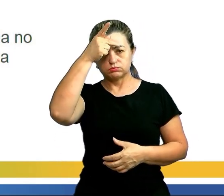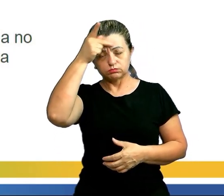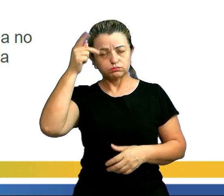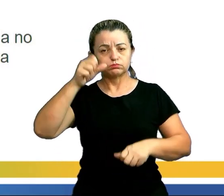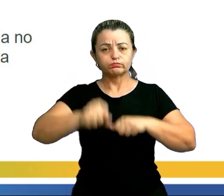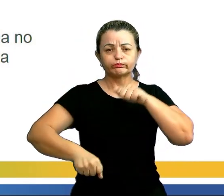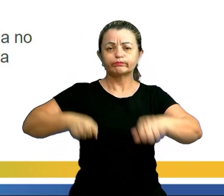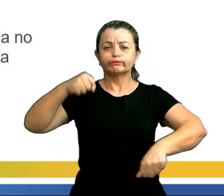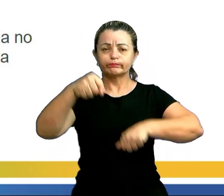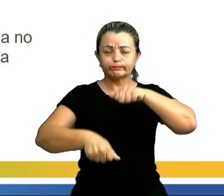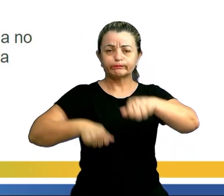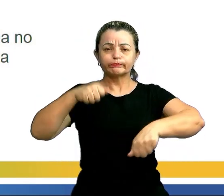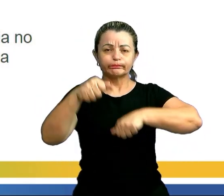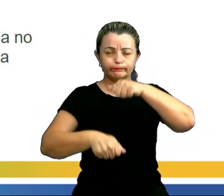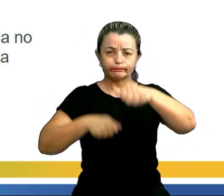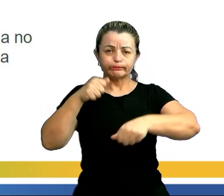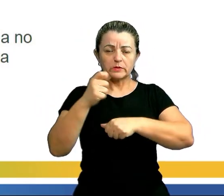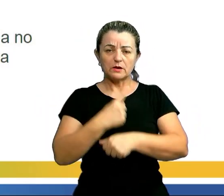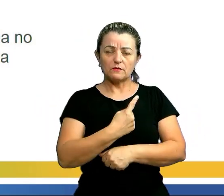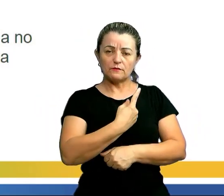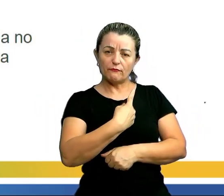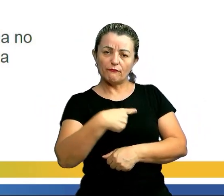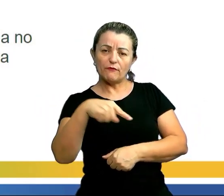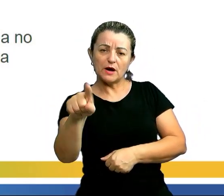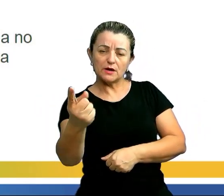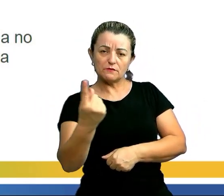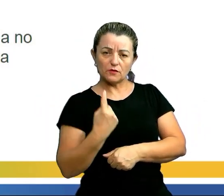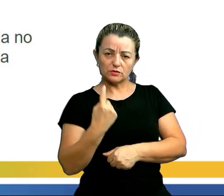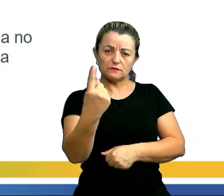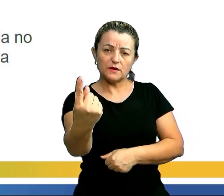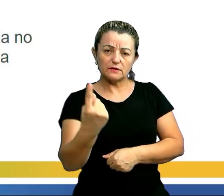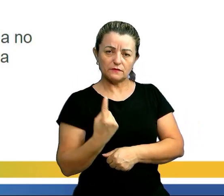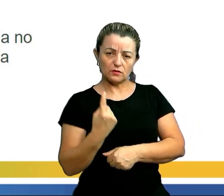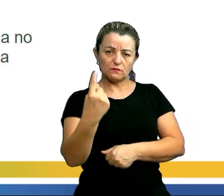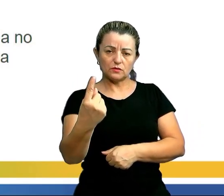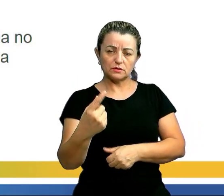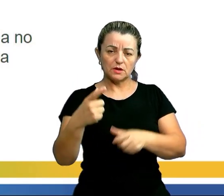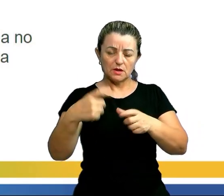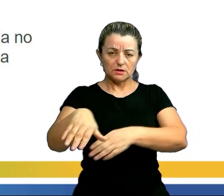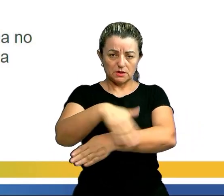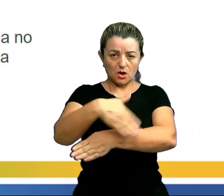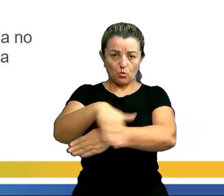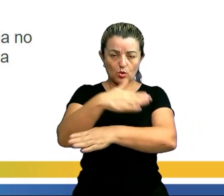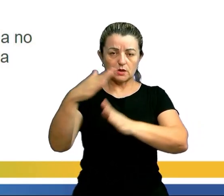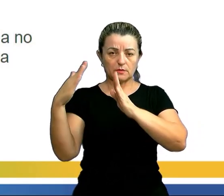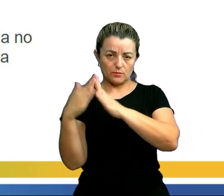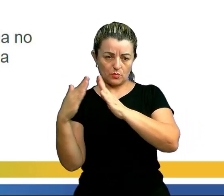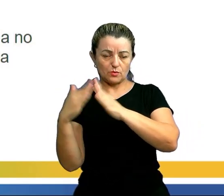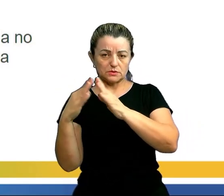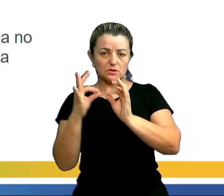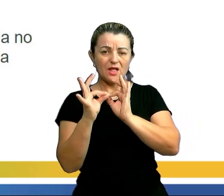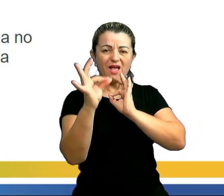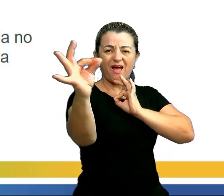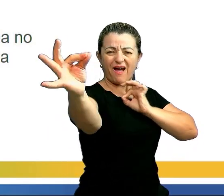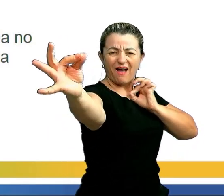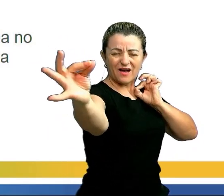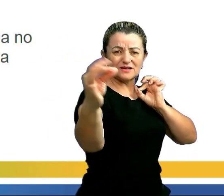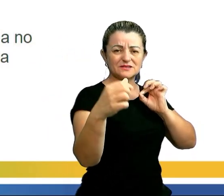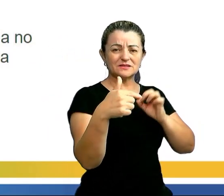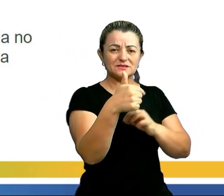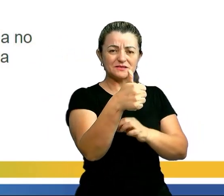dar 30 voltas completas por dia no quarteirão quadrado onde mora, cuja área aqui ó, é de 102.400